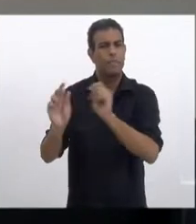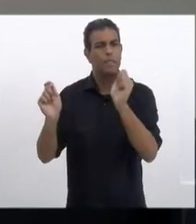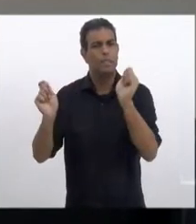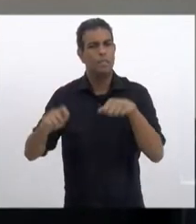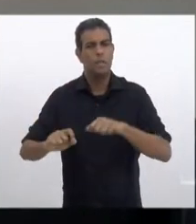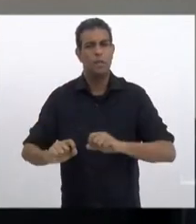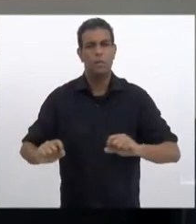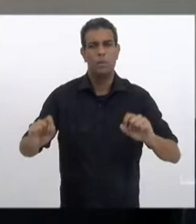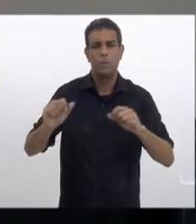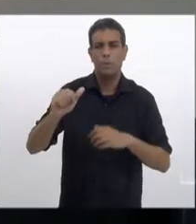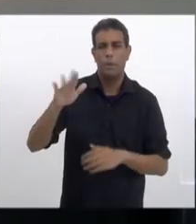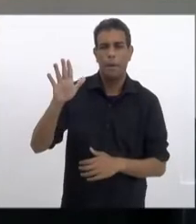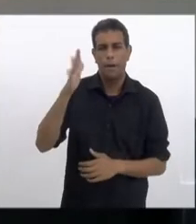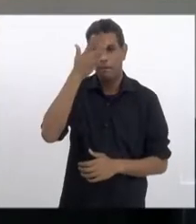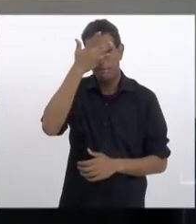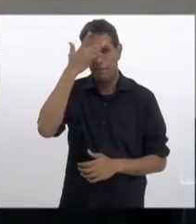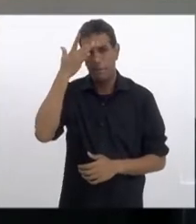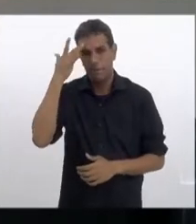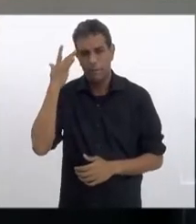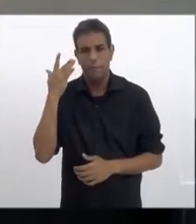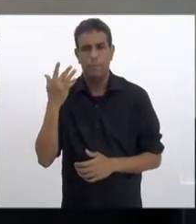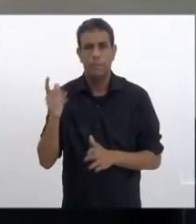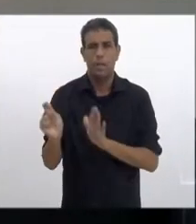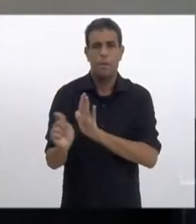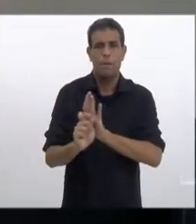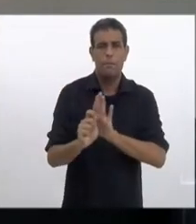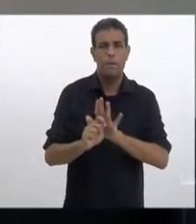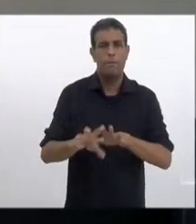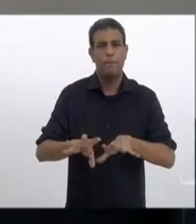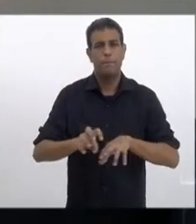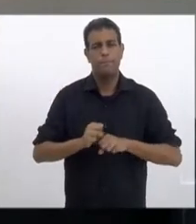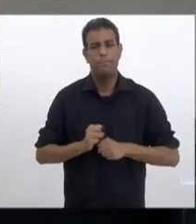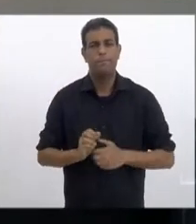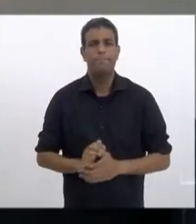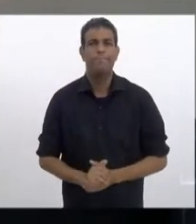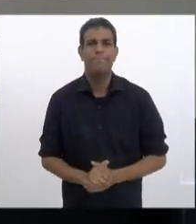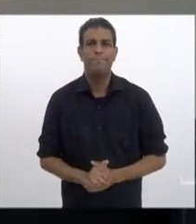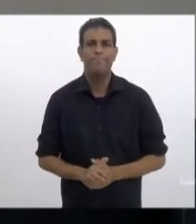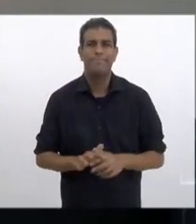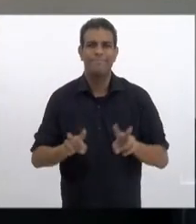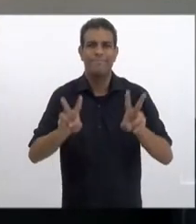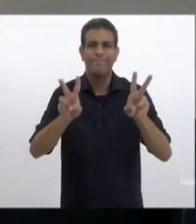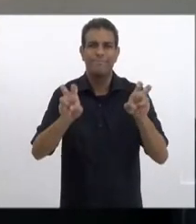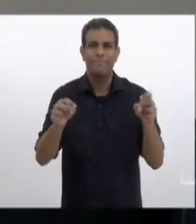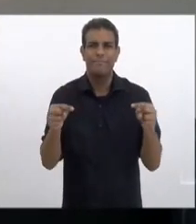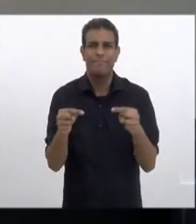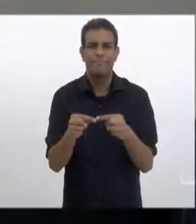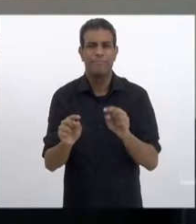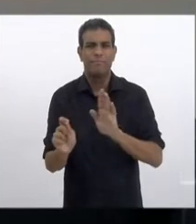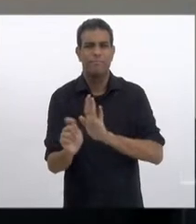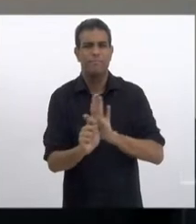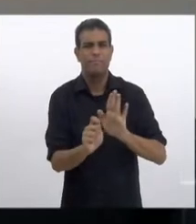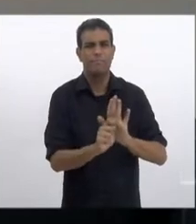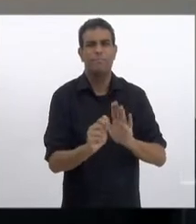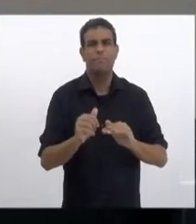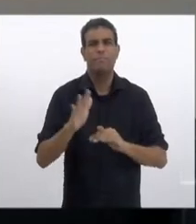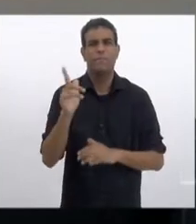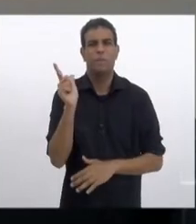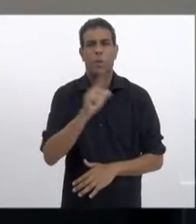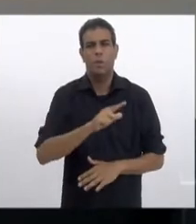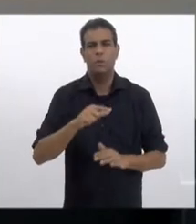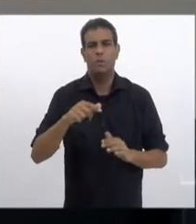levar mais pessoas a consumirem droga. O tema das drogas mereceu destaque também na